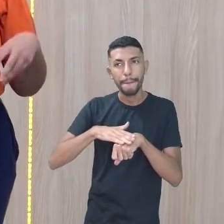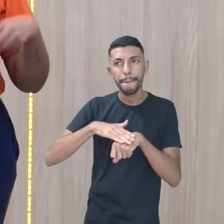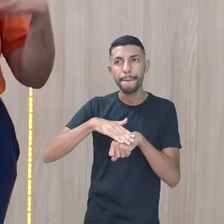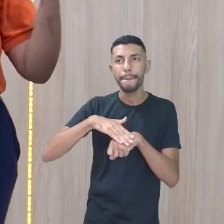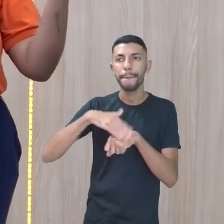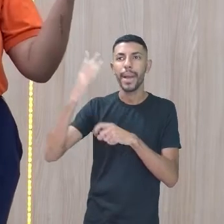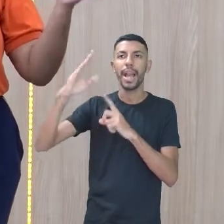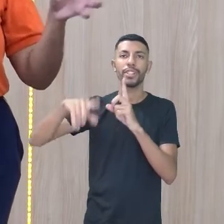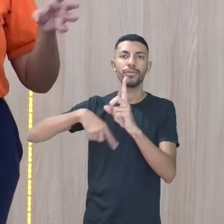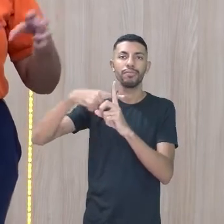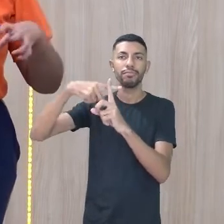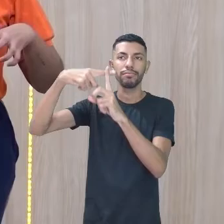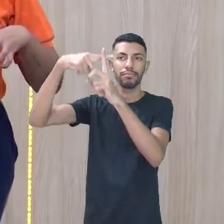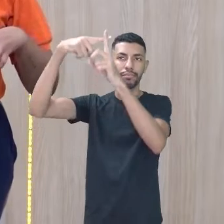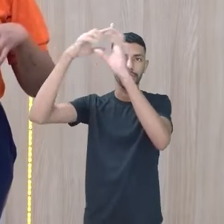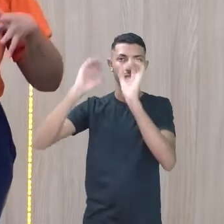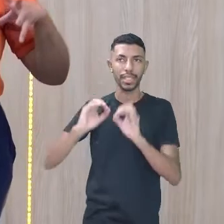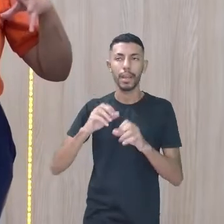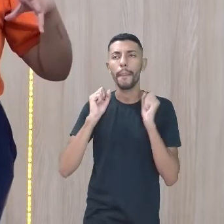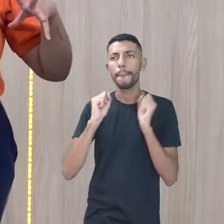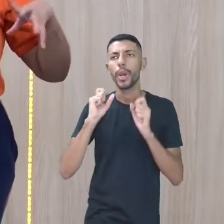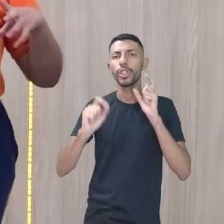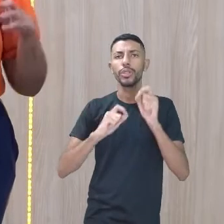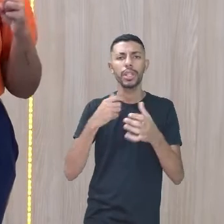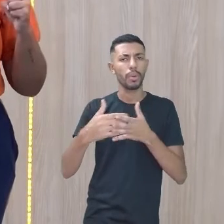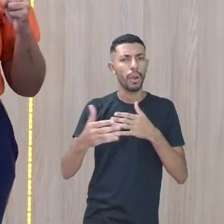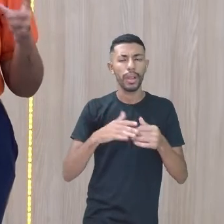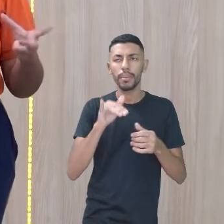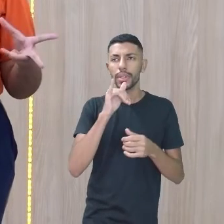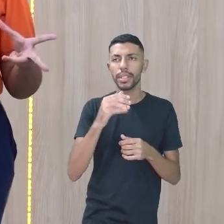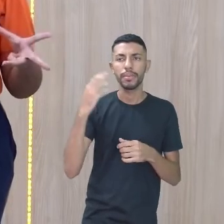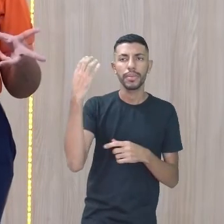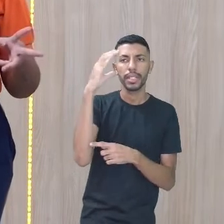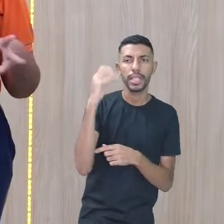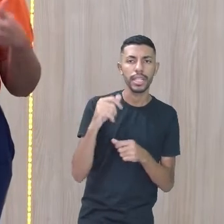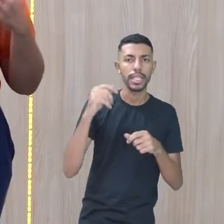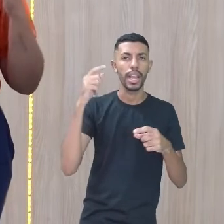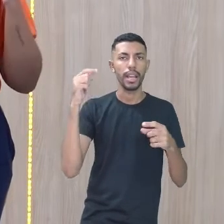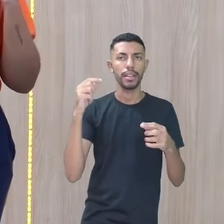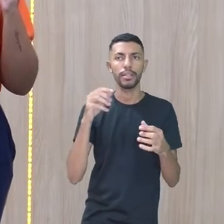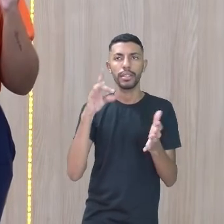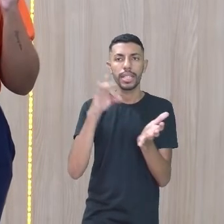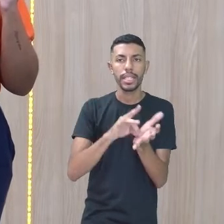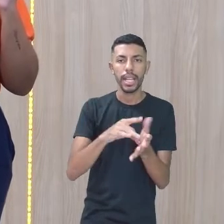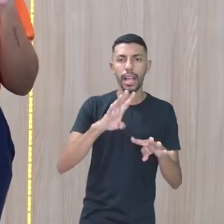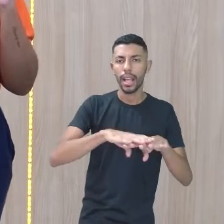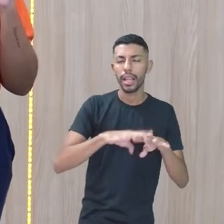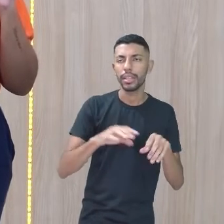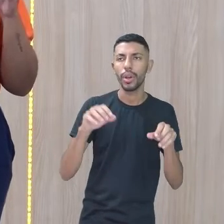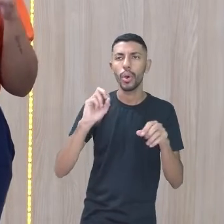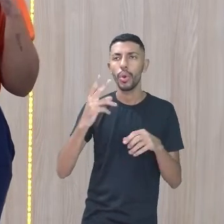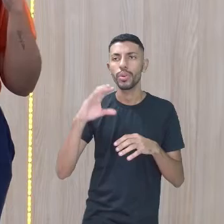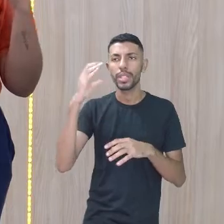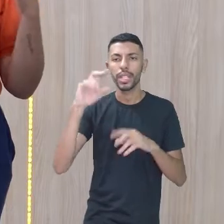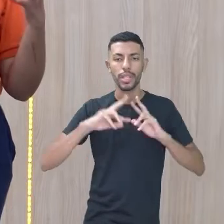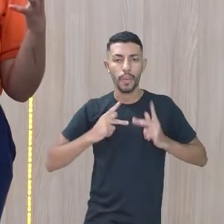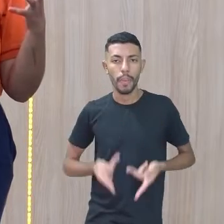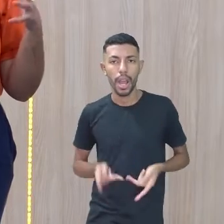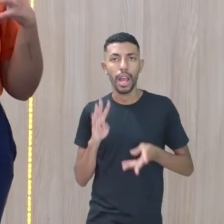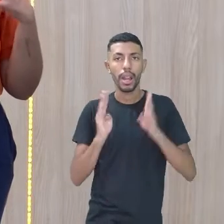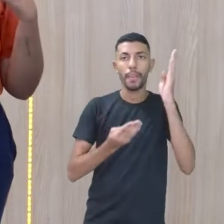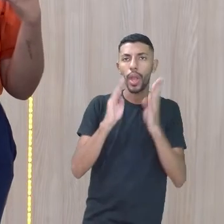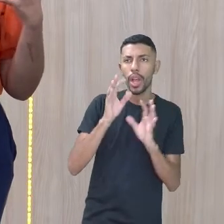de atuação, se é uma ciência exata, se é uma ciência de humanas, se é biológicas. Então, o importante para essa área